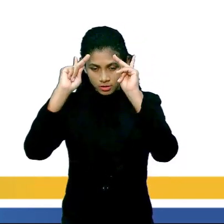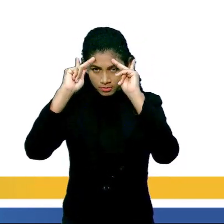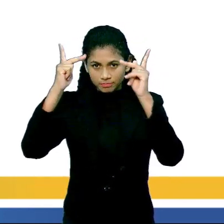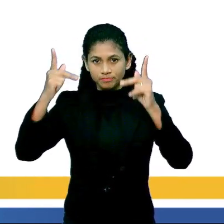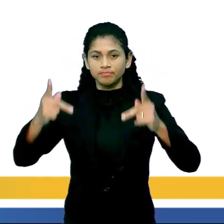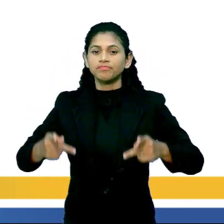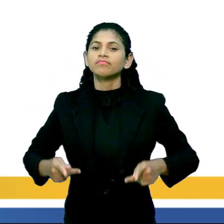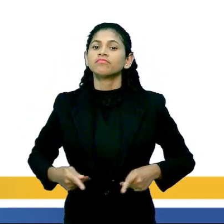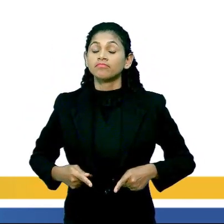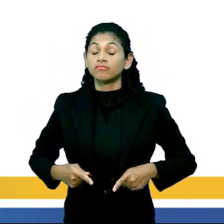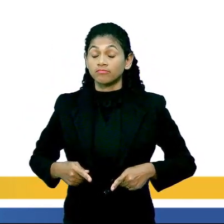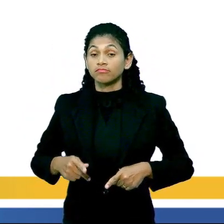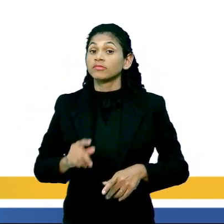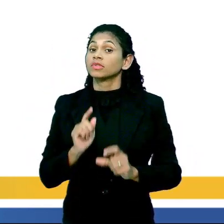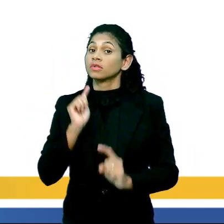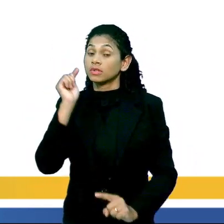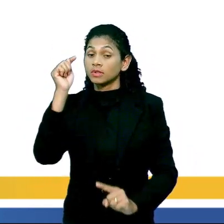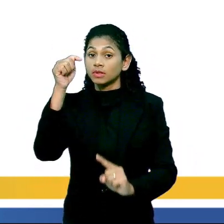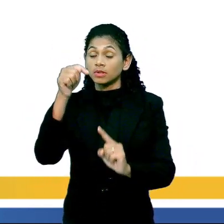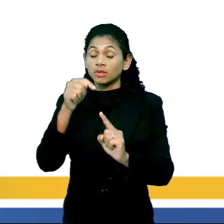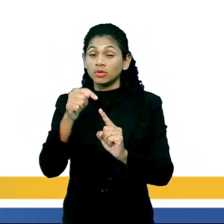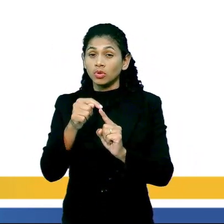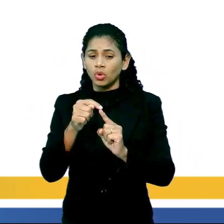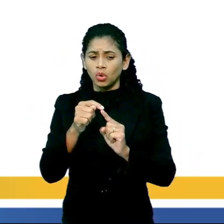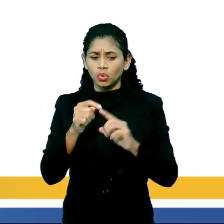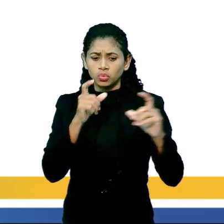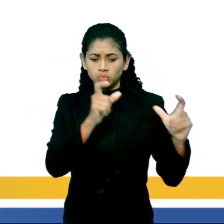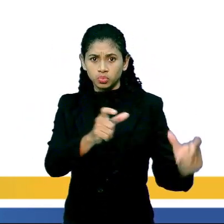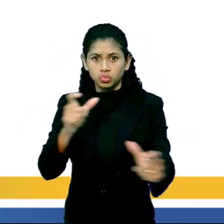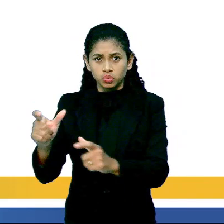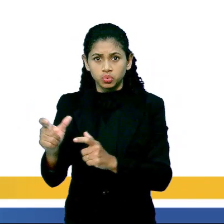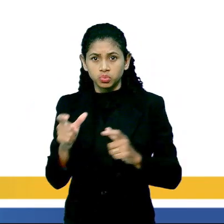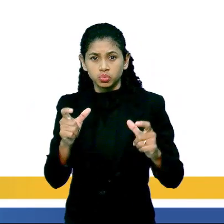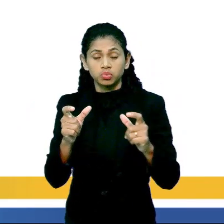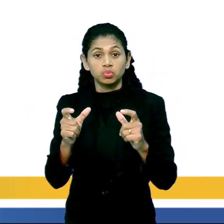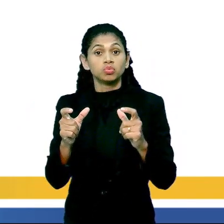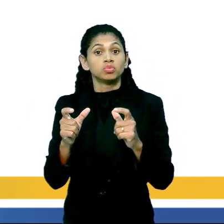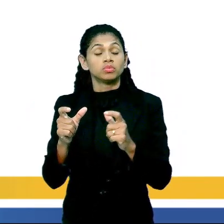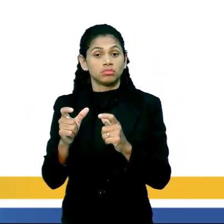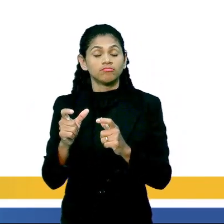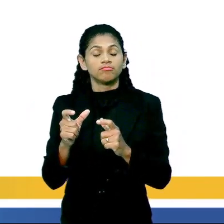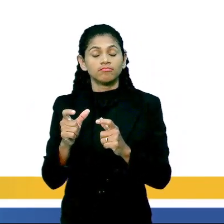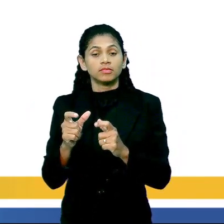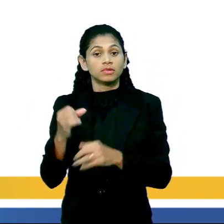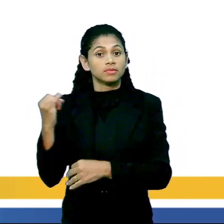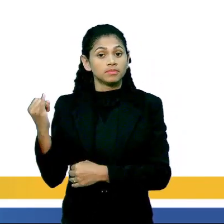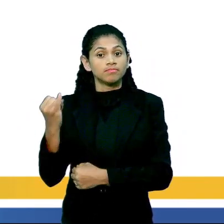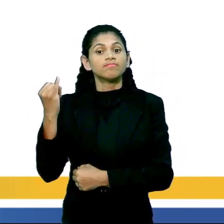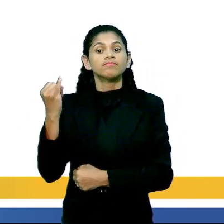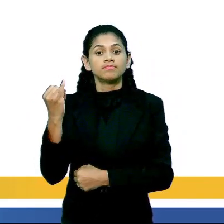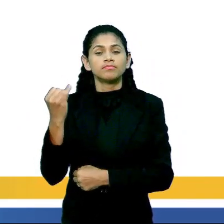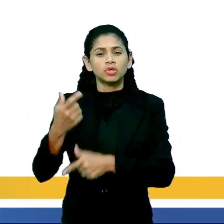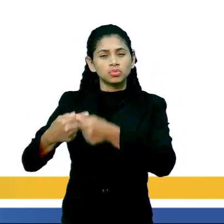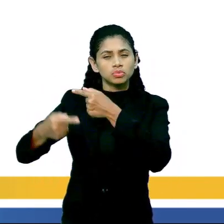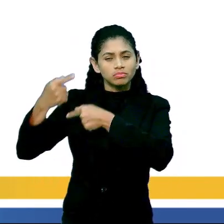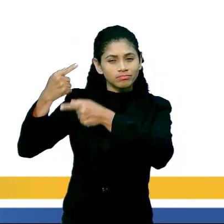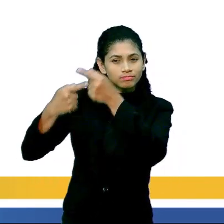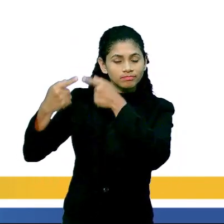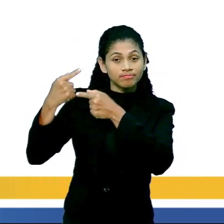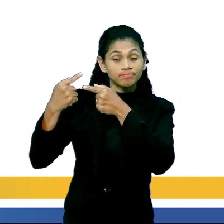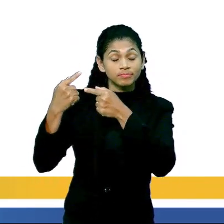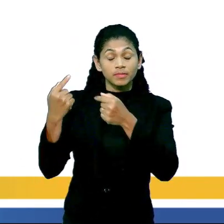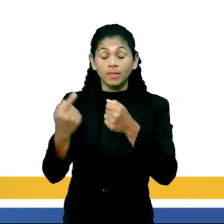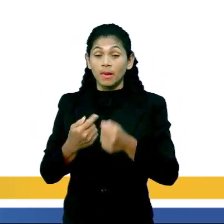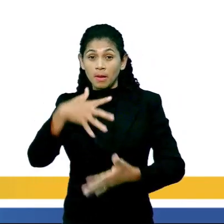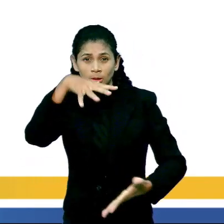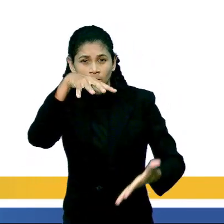sentido, disputas por território, alimentos, entre outros, eram comuns desde os primórdios. Contudo, os primeiros registros dessa